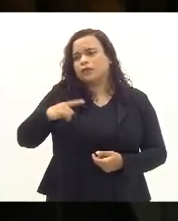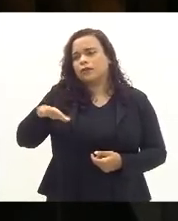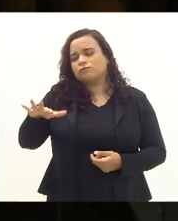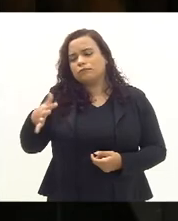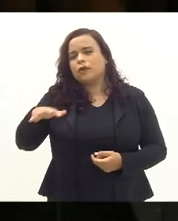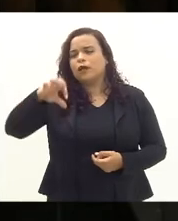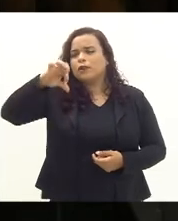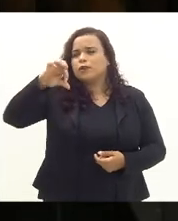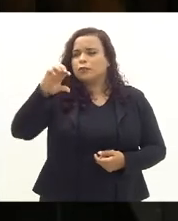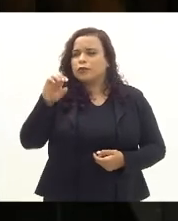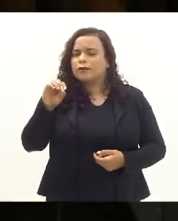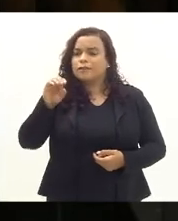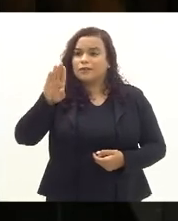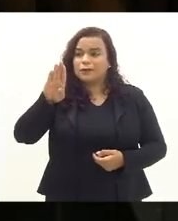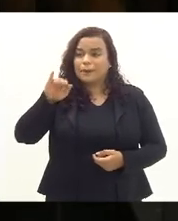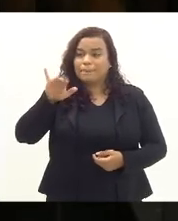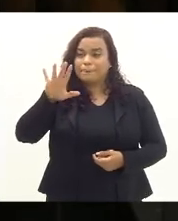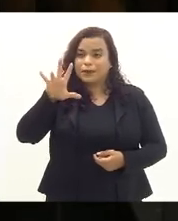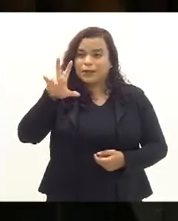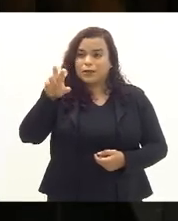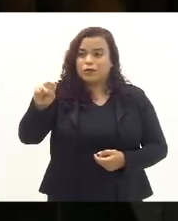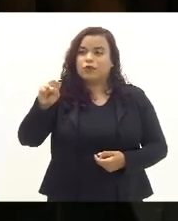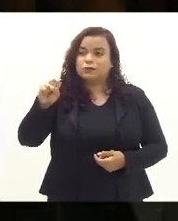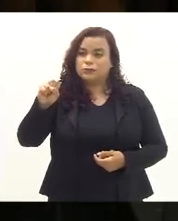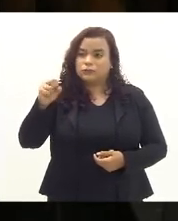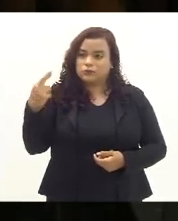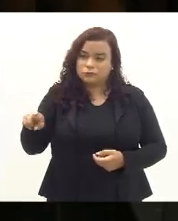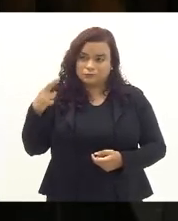bilhões de reais